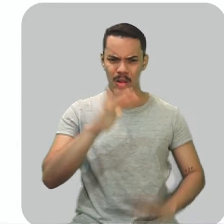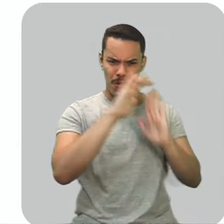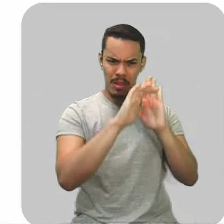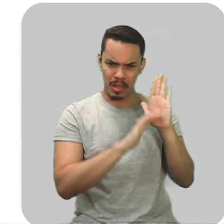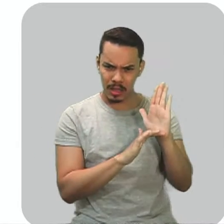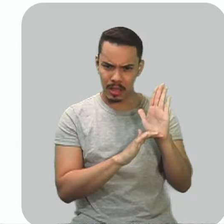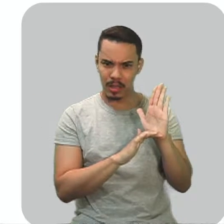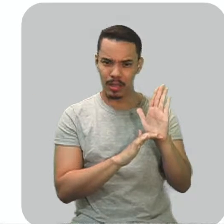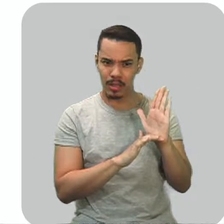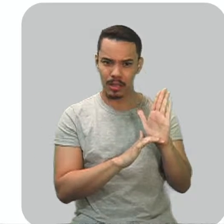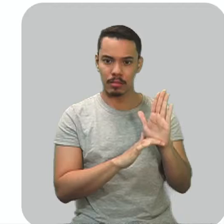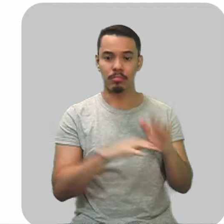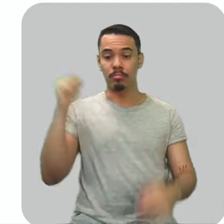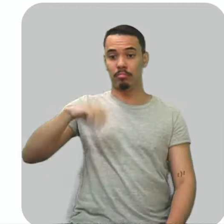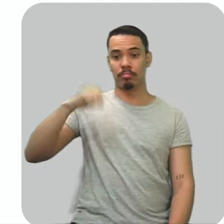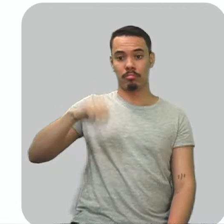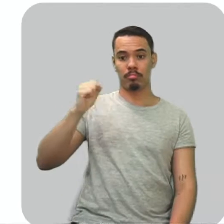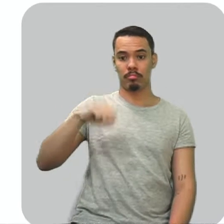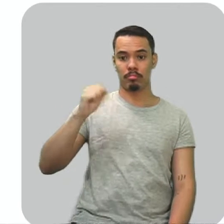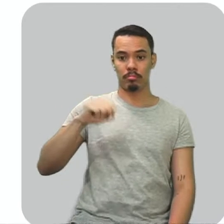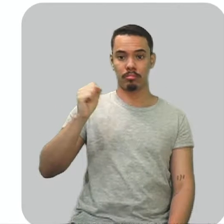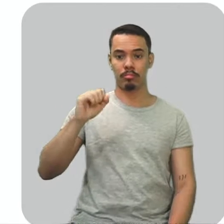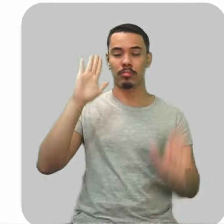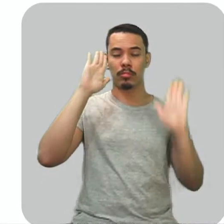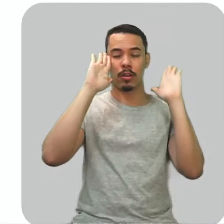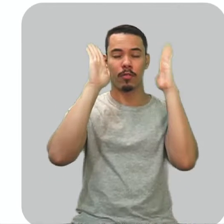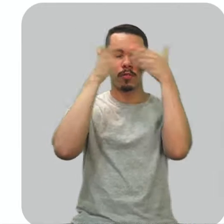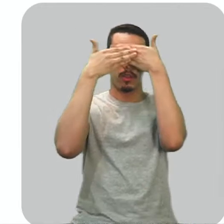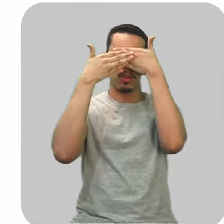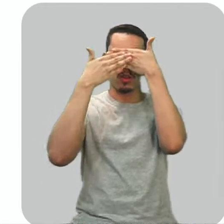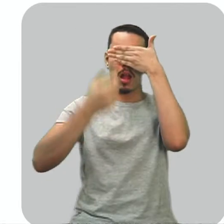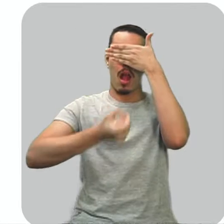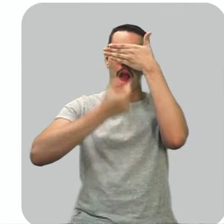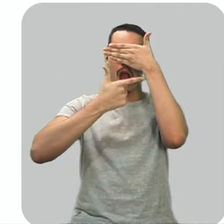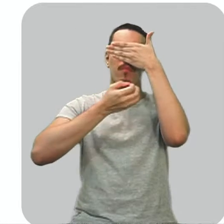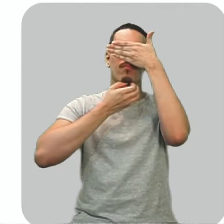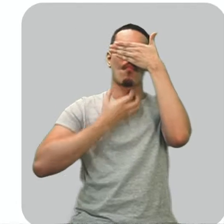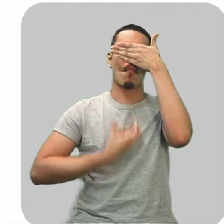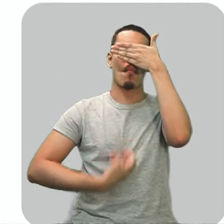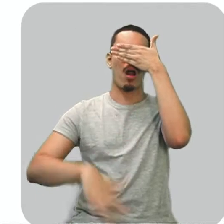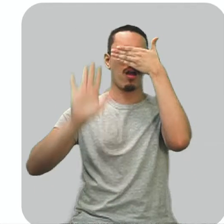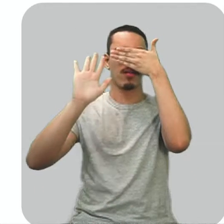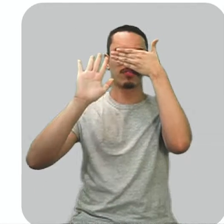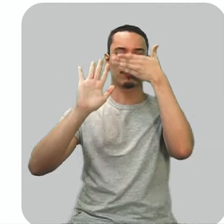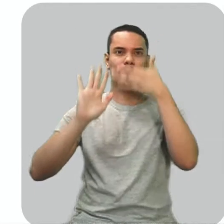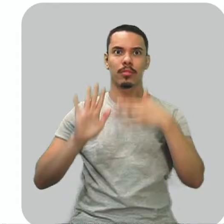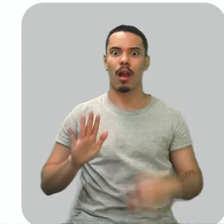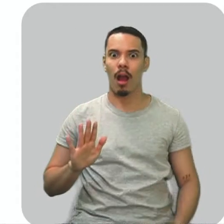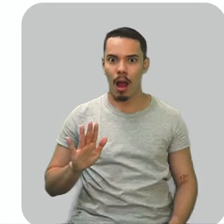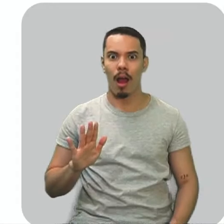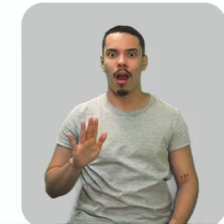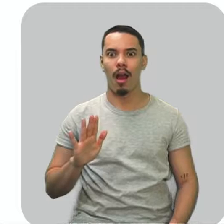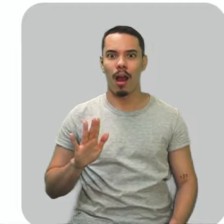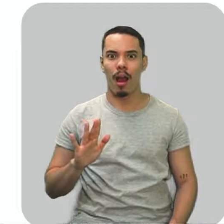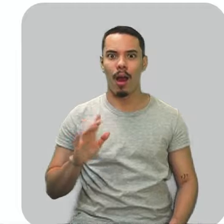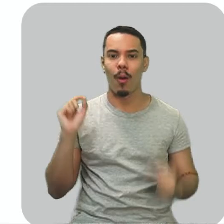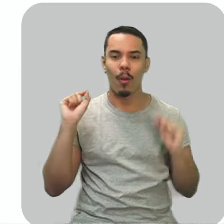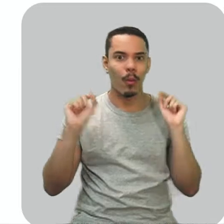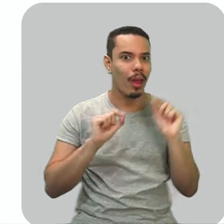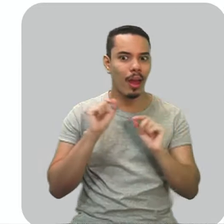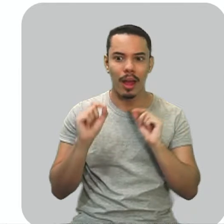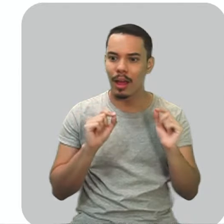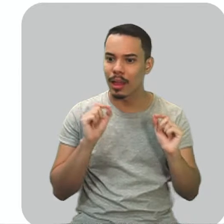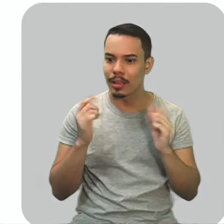receita sim fechar os olhos e a goela abaixo Gente do céu que que é